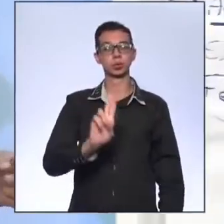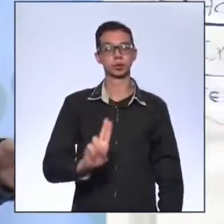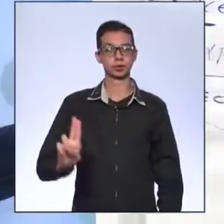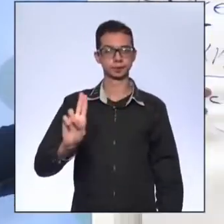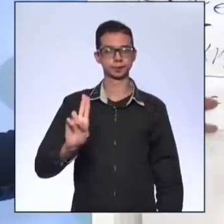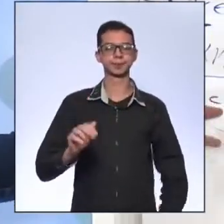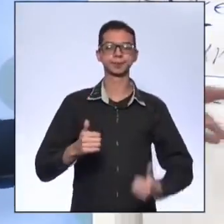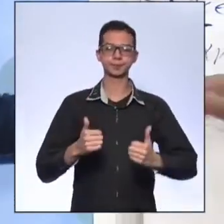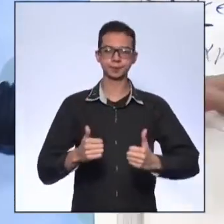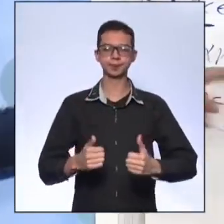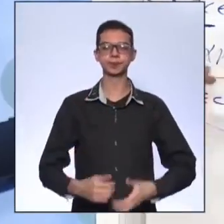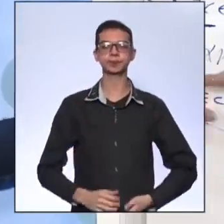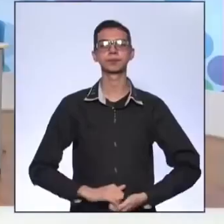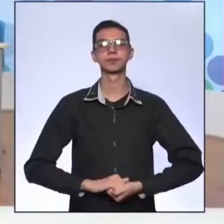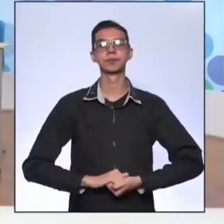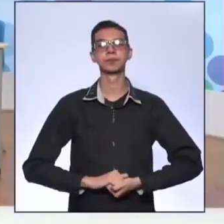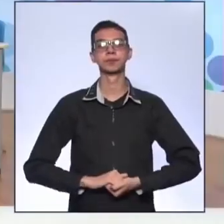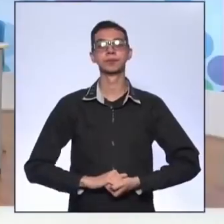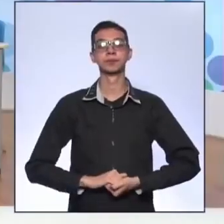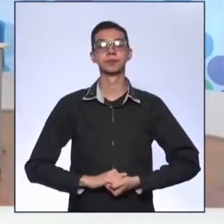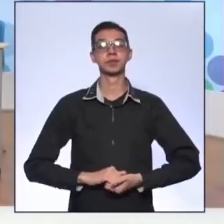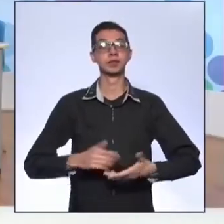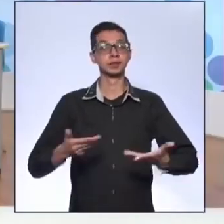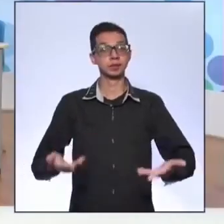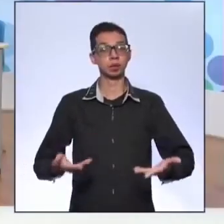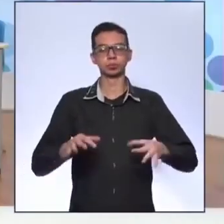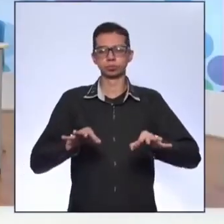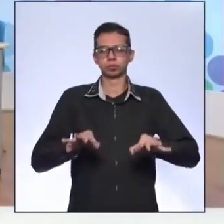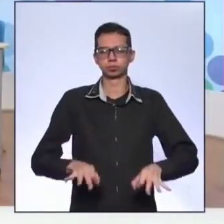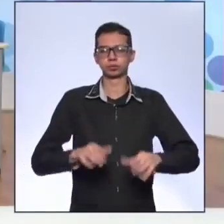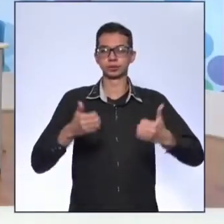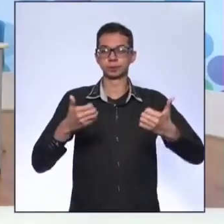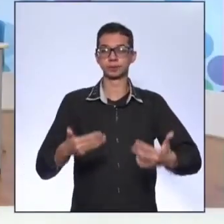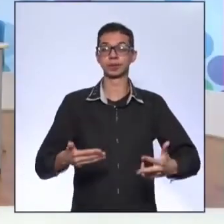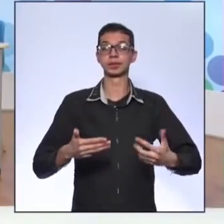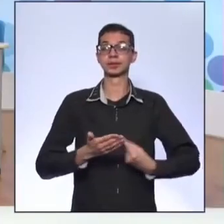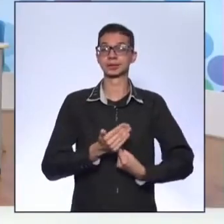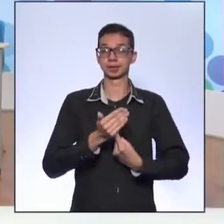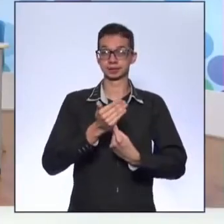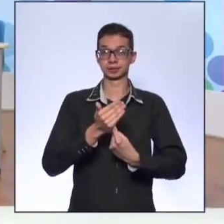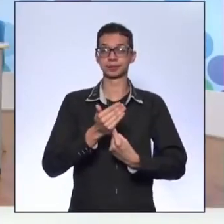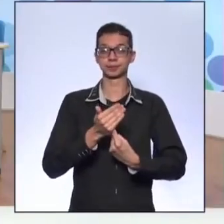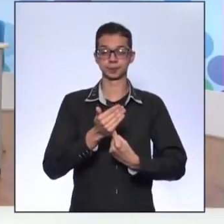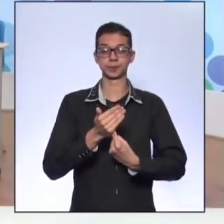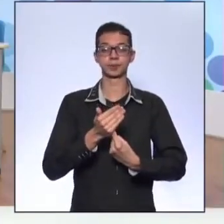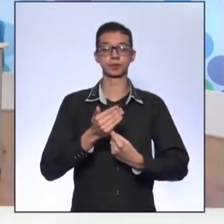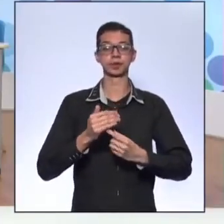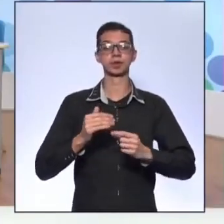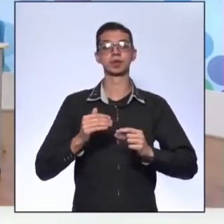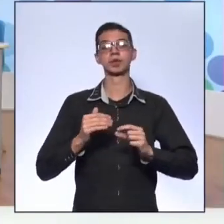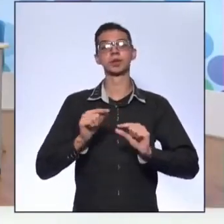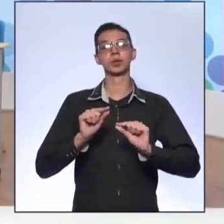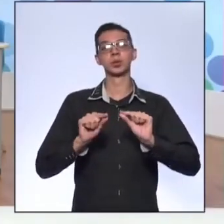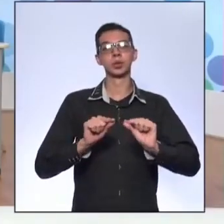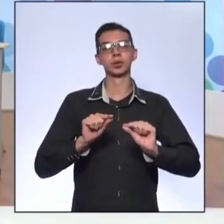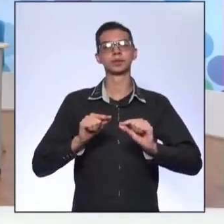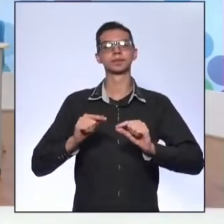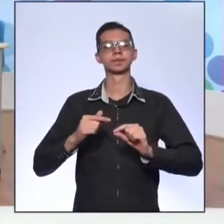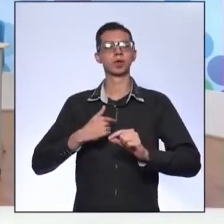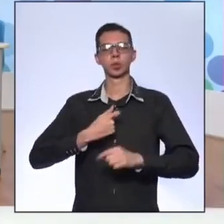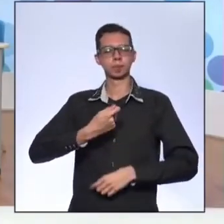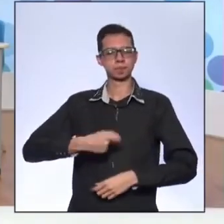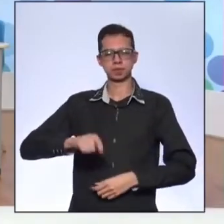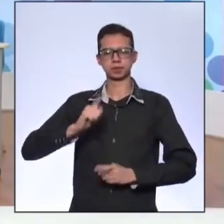tá? Então, gente, e aí, justamente, né, a tecnologia vai me ajudar, inclusive, na expressividade. Ao passo que eu não vou mais ter